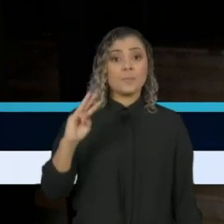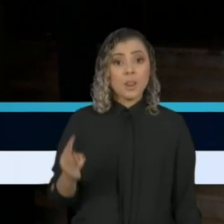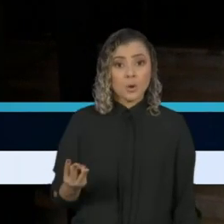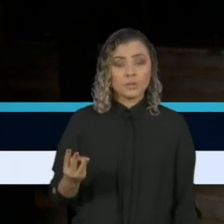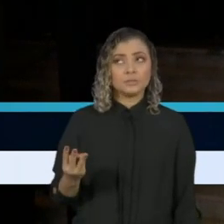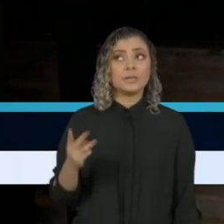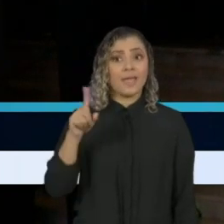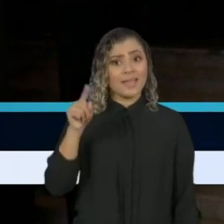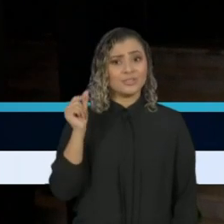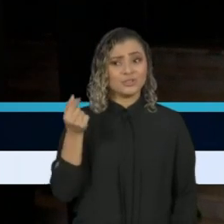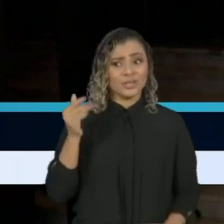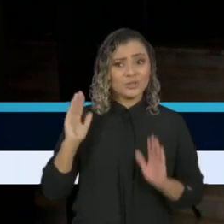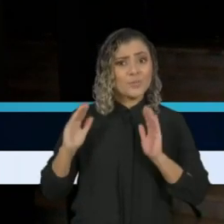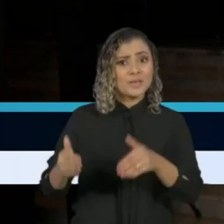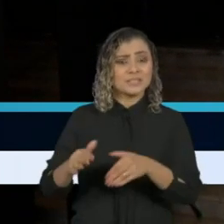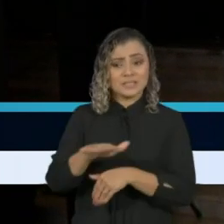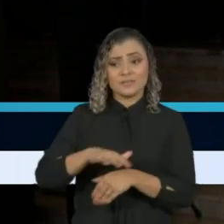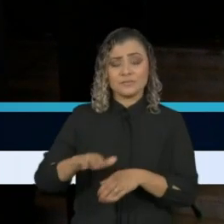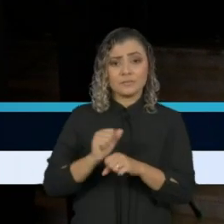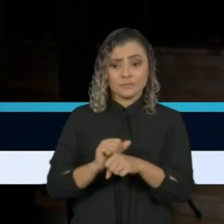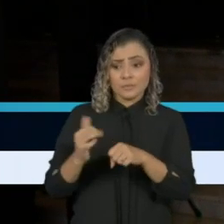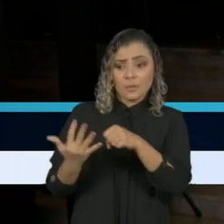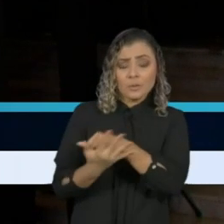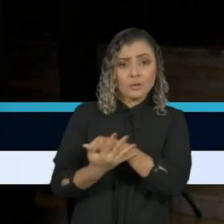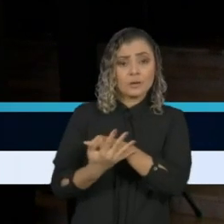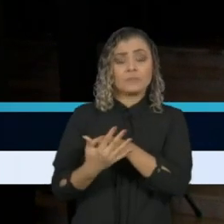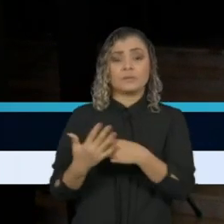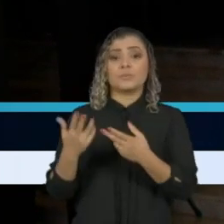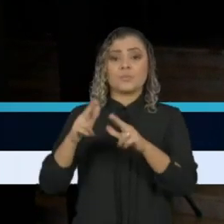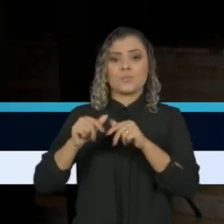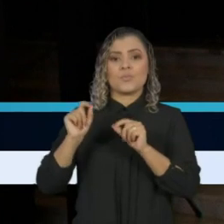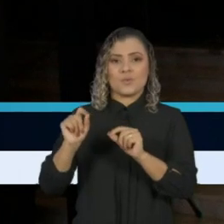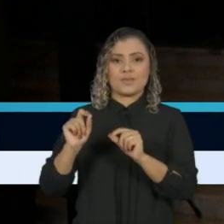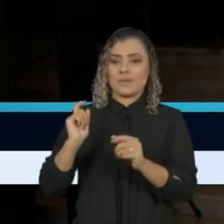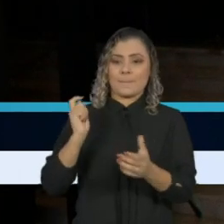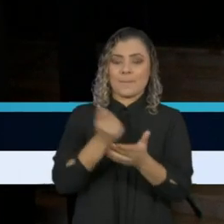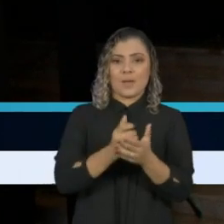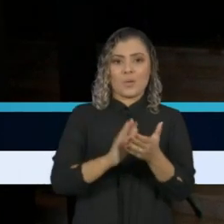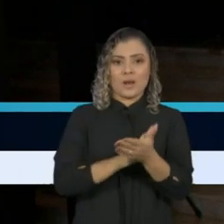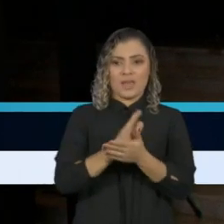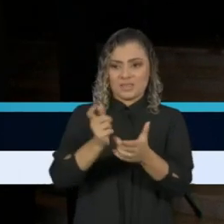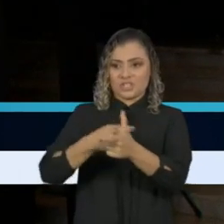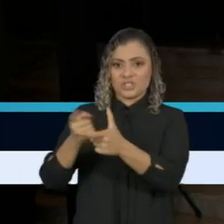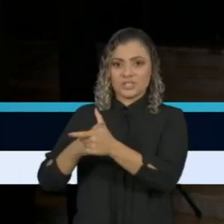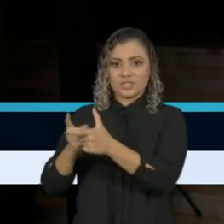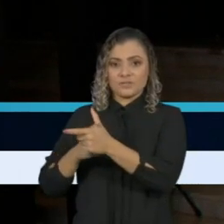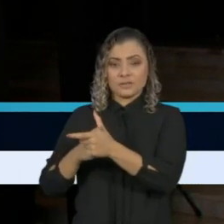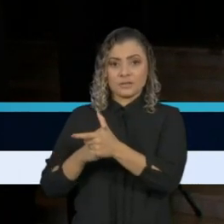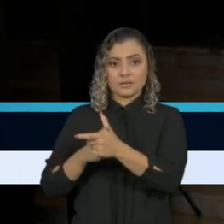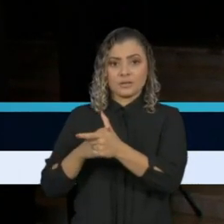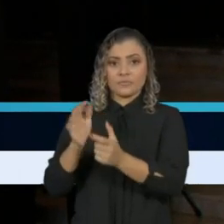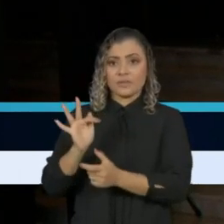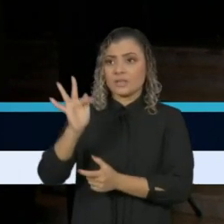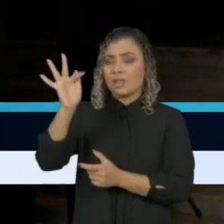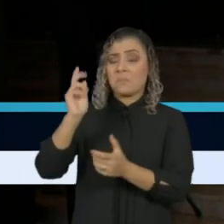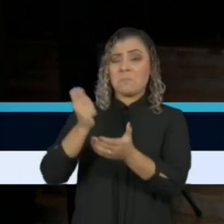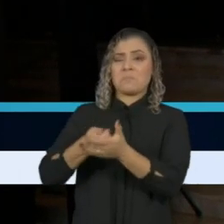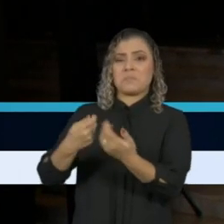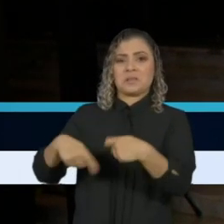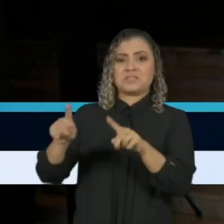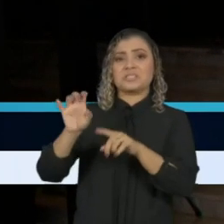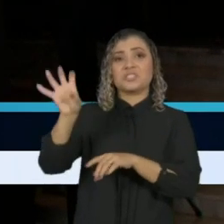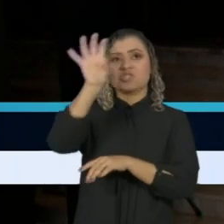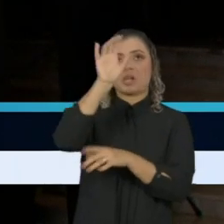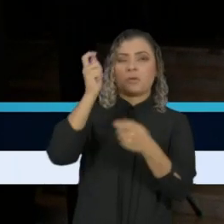o recurso específico para o combate ao Covid, oriundo do não pagamento da dívida pública com a União, você chega numa despesa total